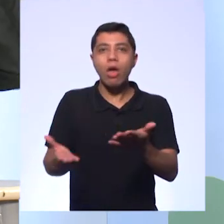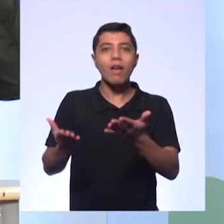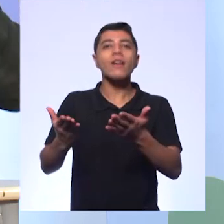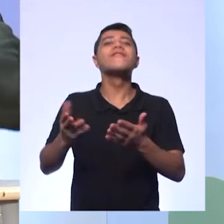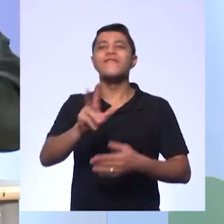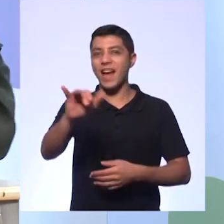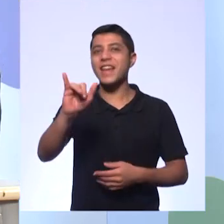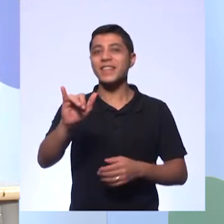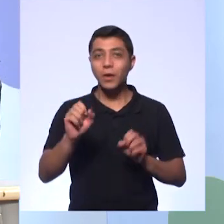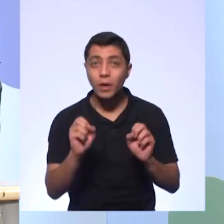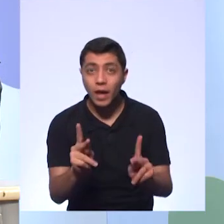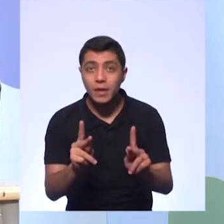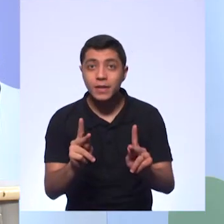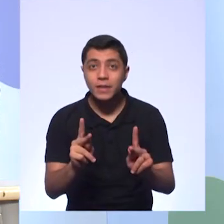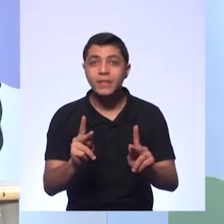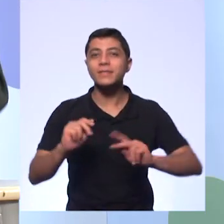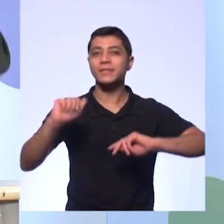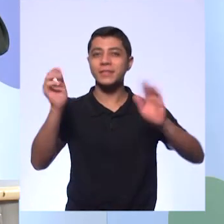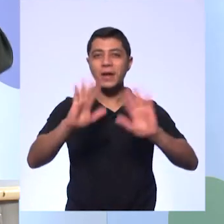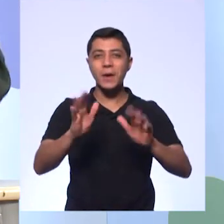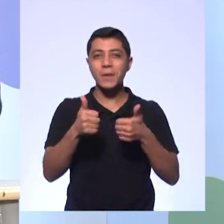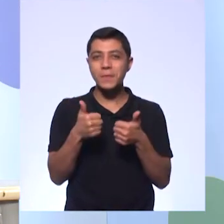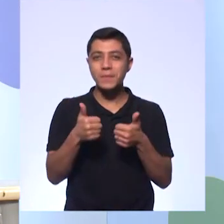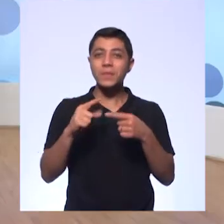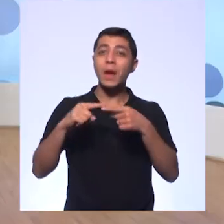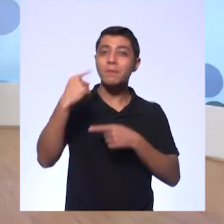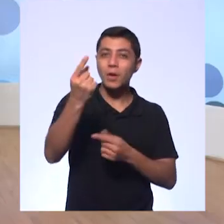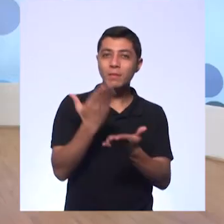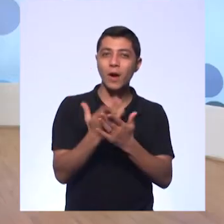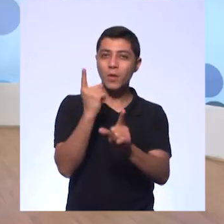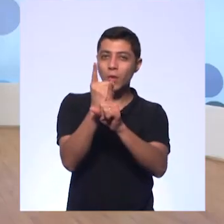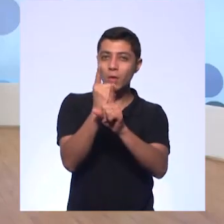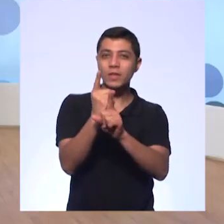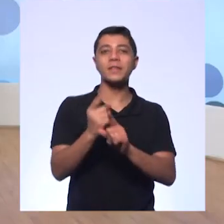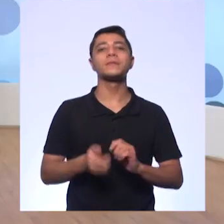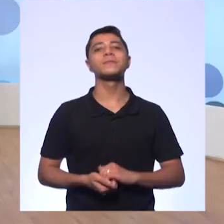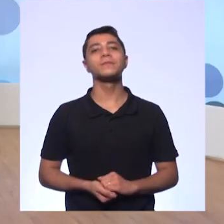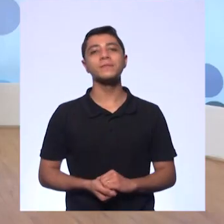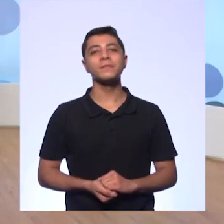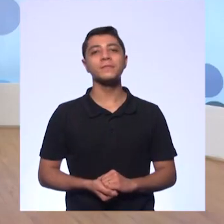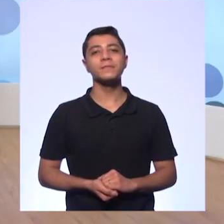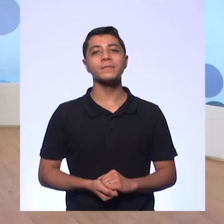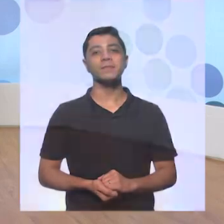Gente, bonsoir, bons élèves, até a próxima aula. Até!